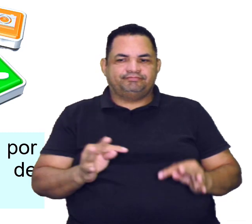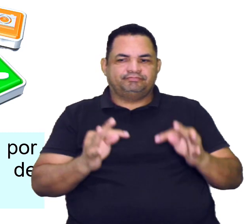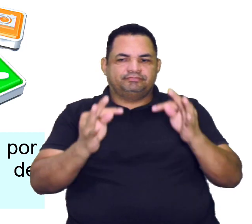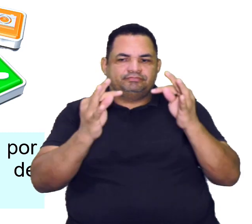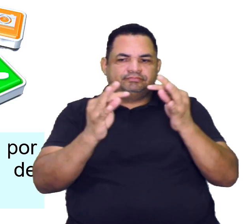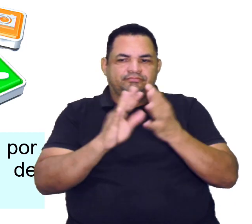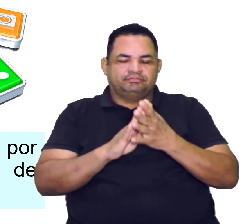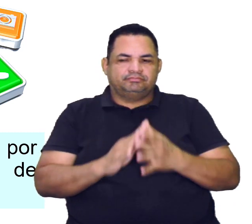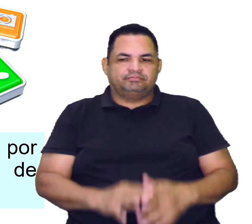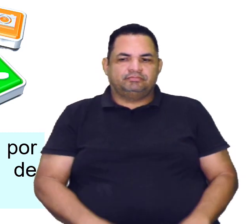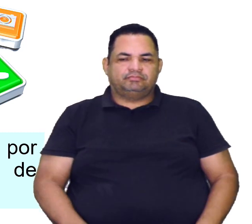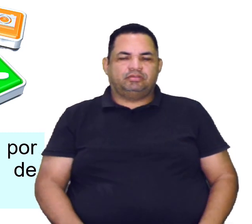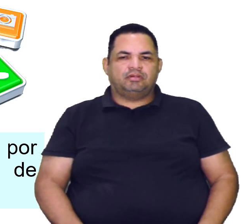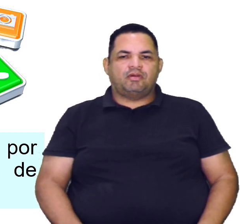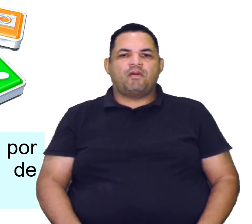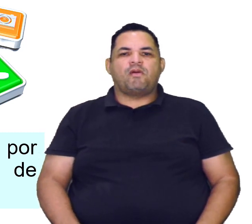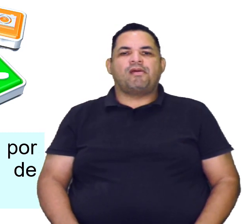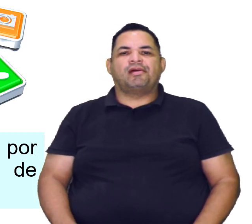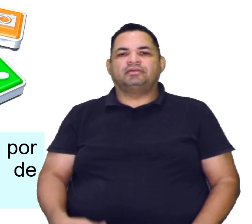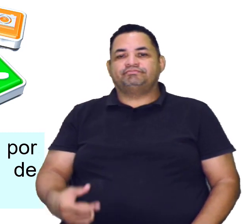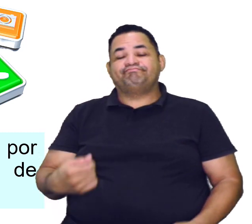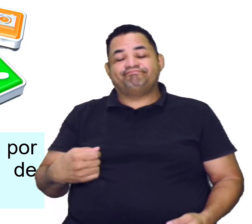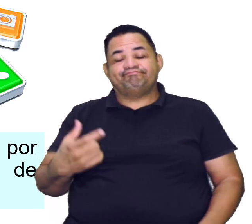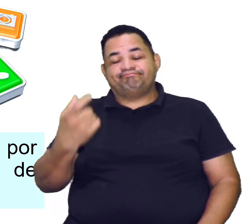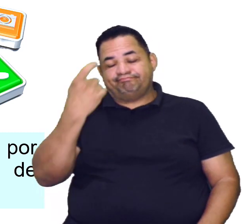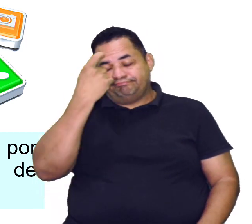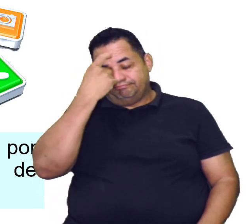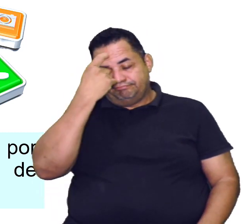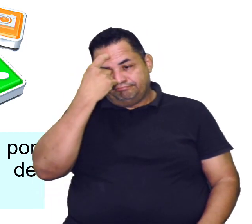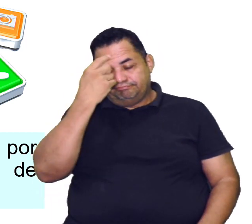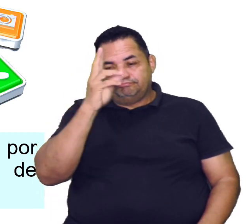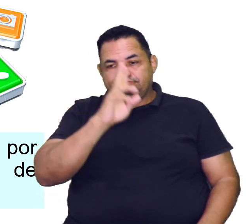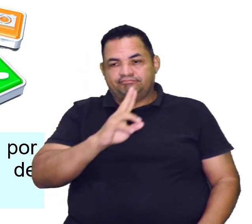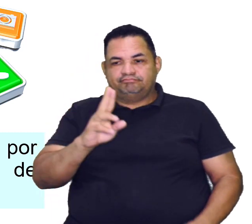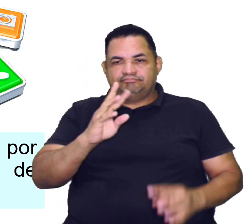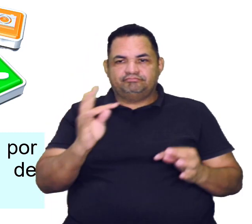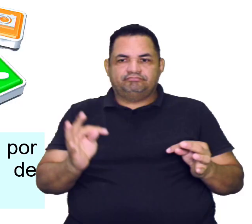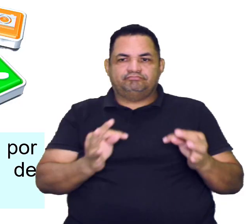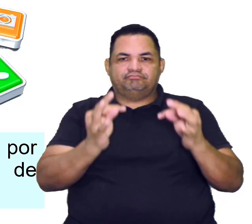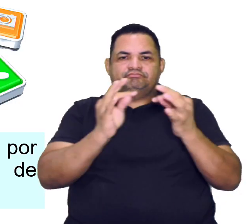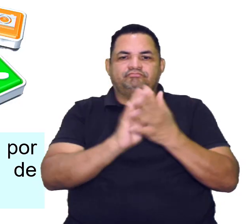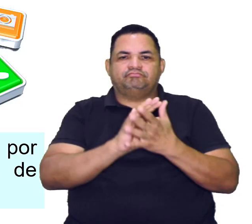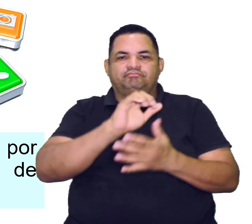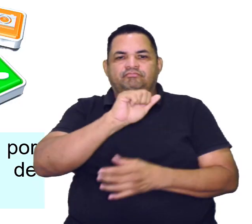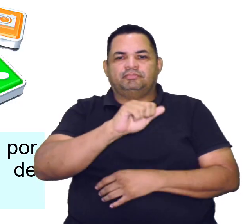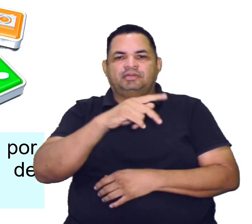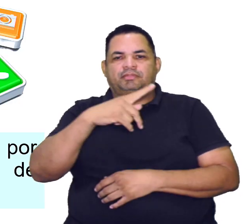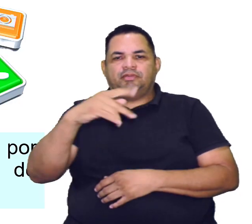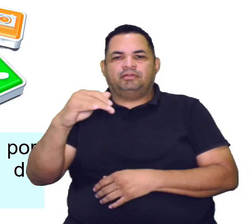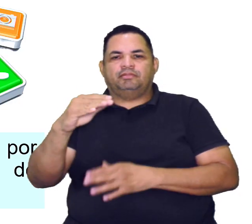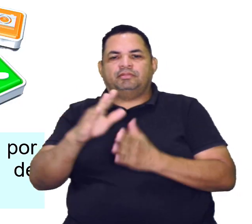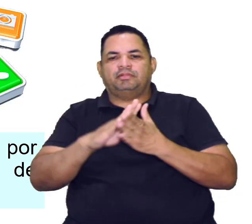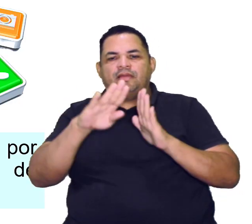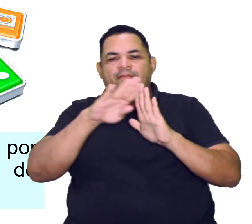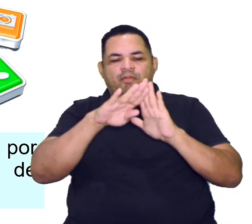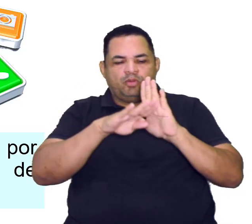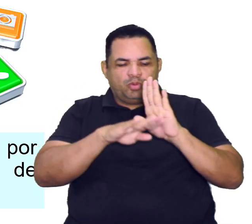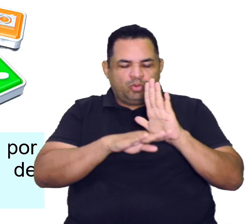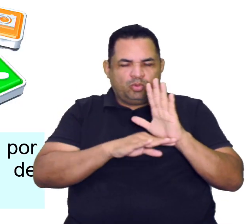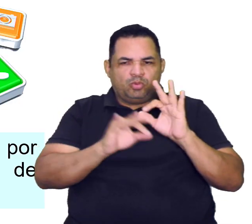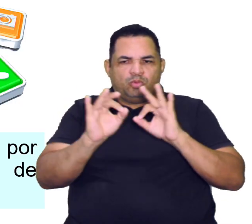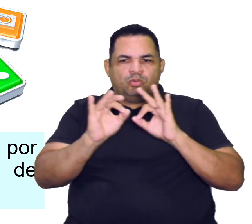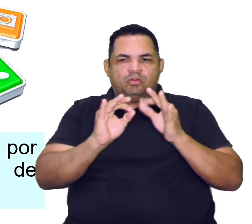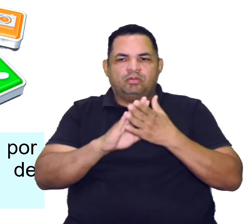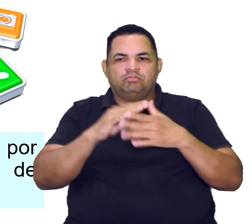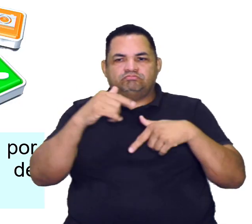tecnologia. De maneira consciente, eu posso utilizar-me de apps, tutoriais,